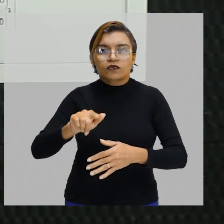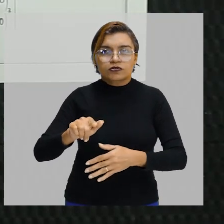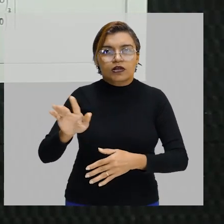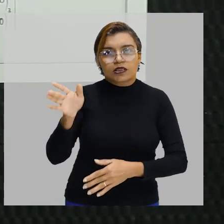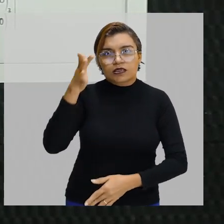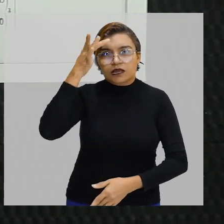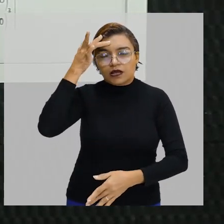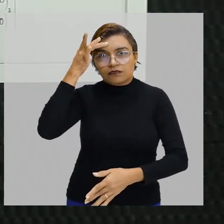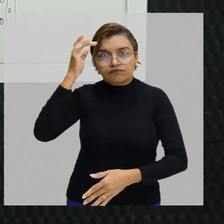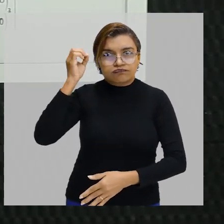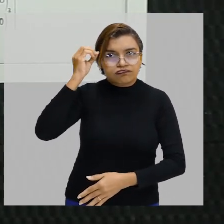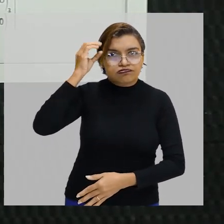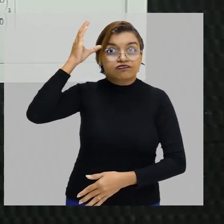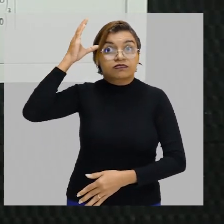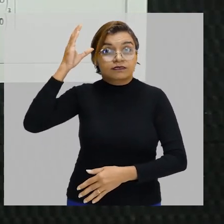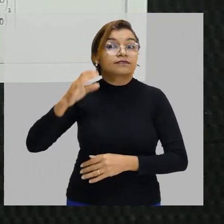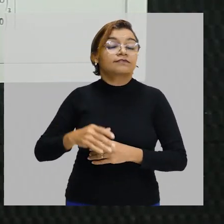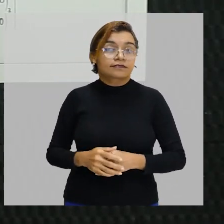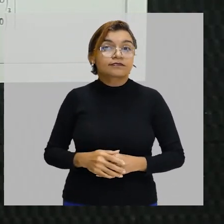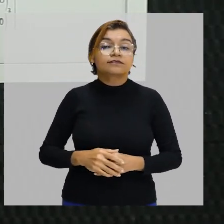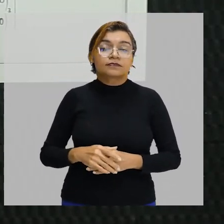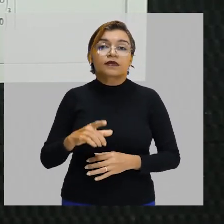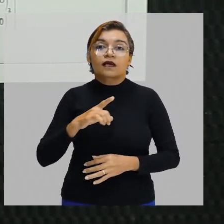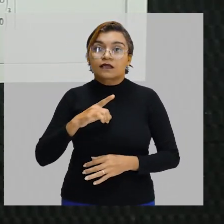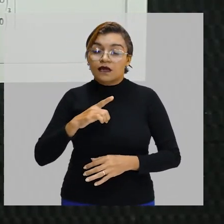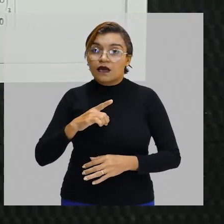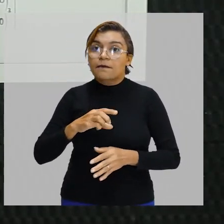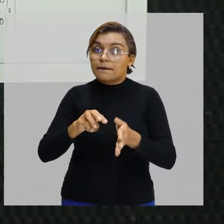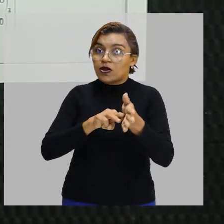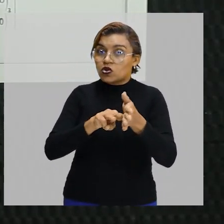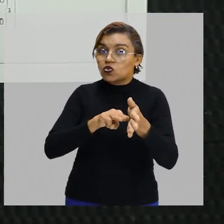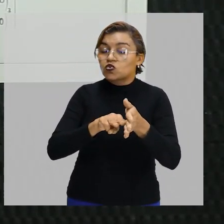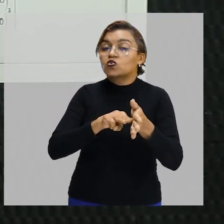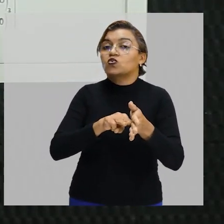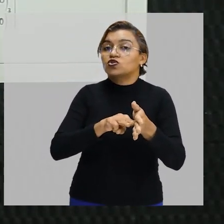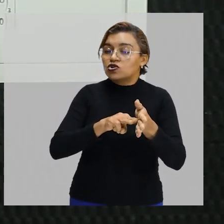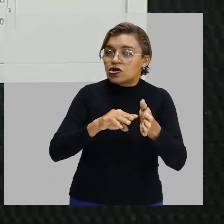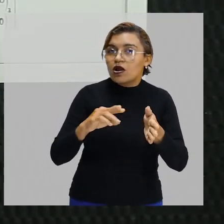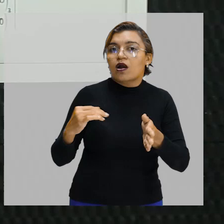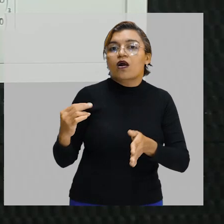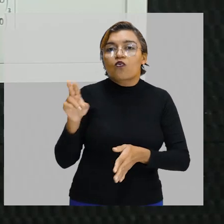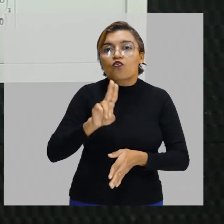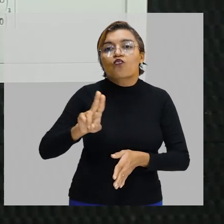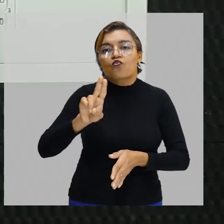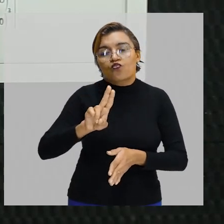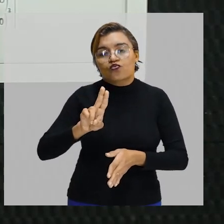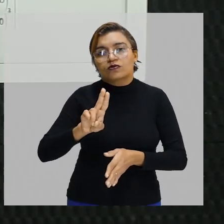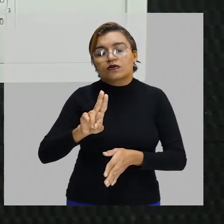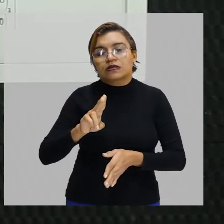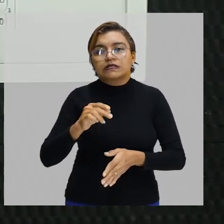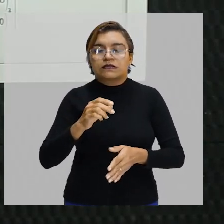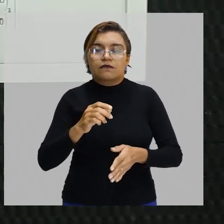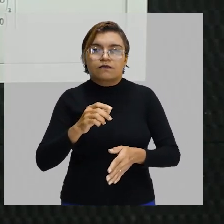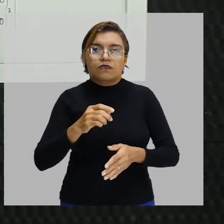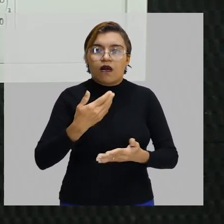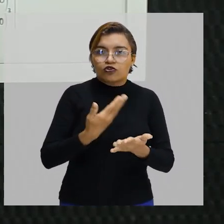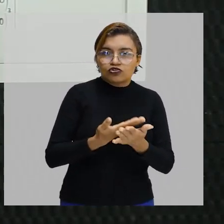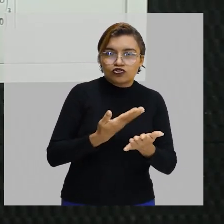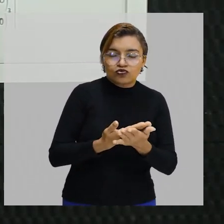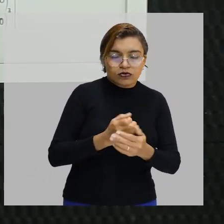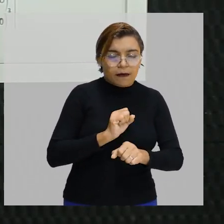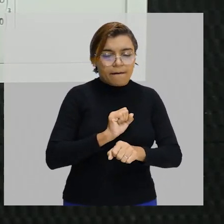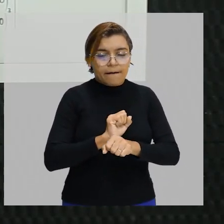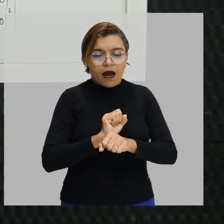mais consistente, tá? Então aqui a gente usa essa mesma metodologia. A gente vai dar uma paradinha, faz exercícios, né?